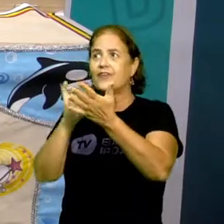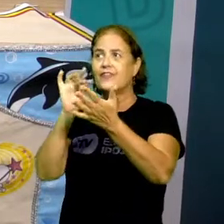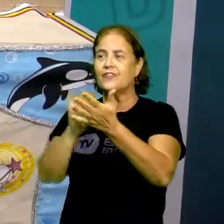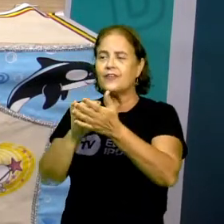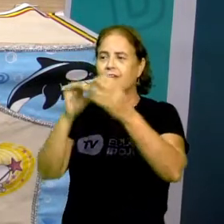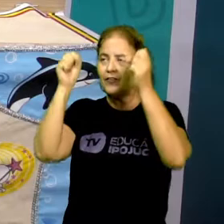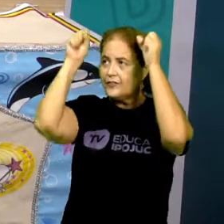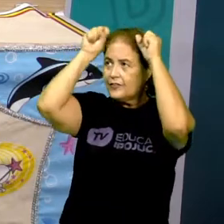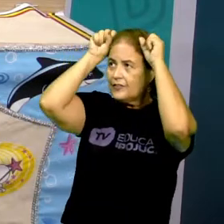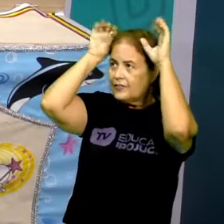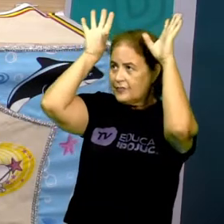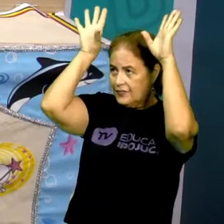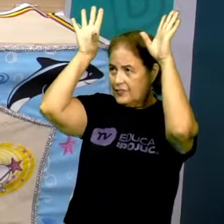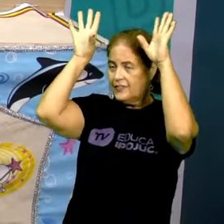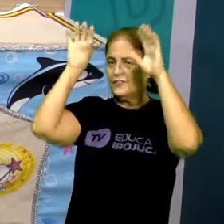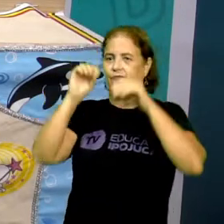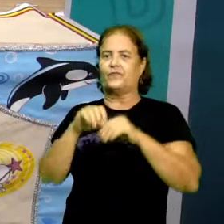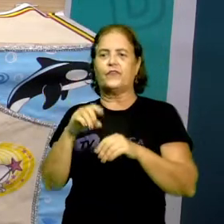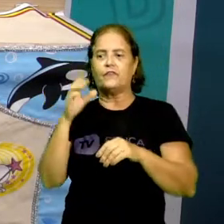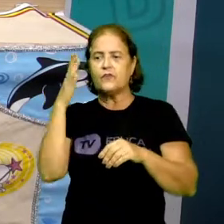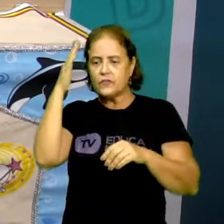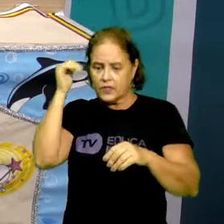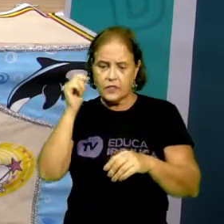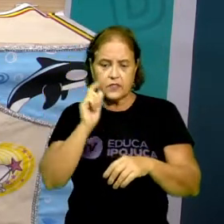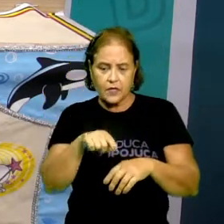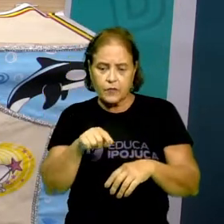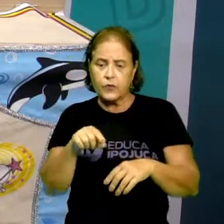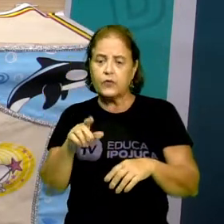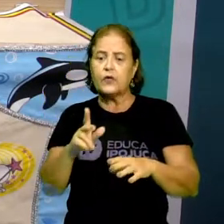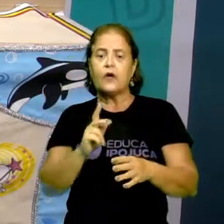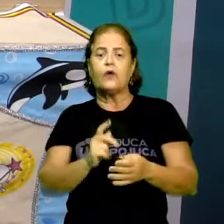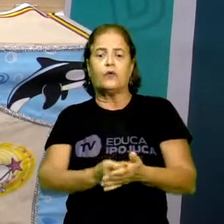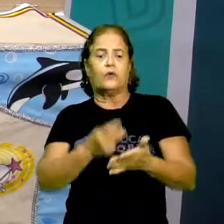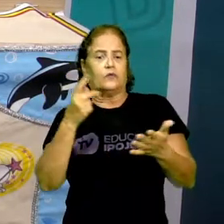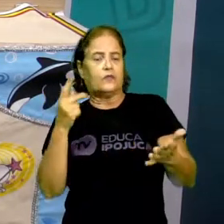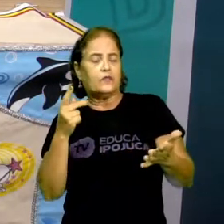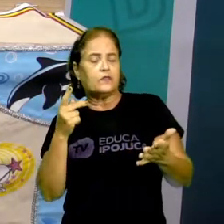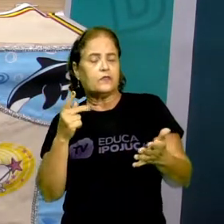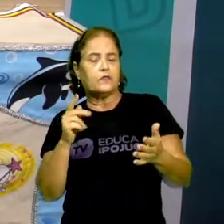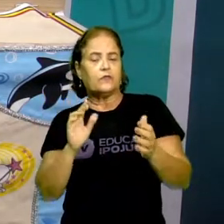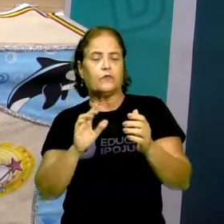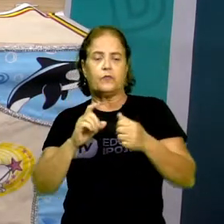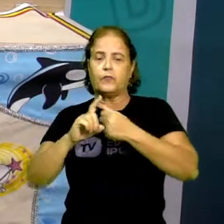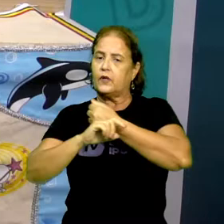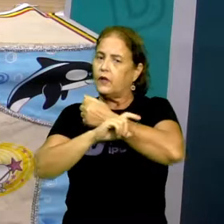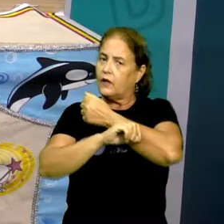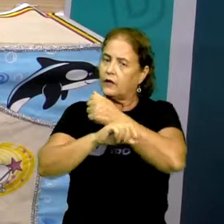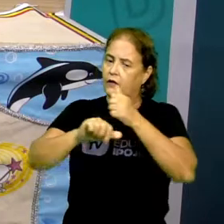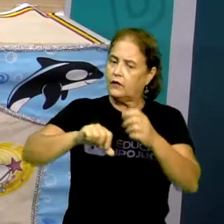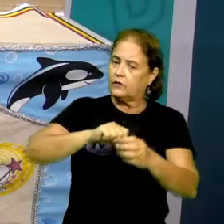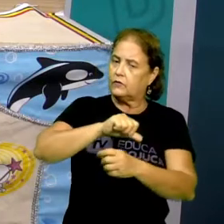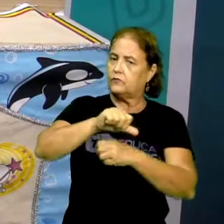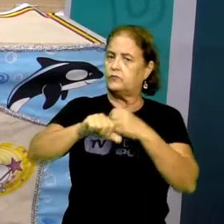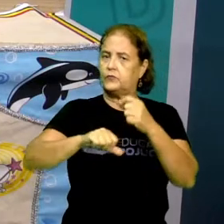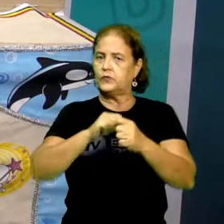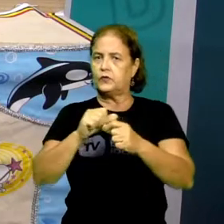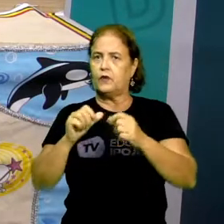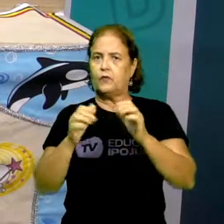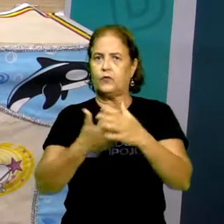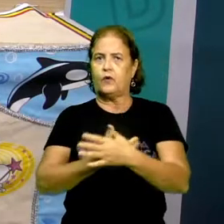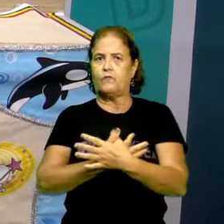Uma borboleta! E tu sabe o que aconteceu pra largata se transformar nessa borboleta tão bonita,